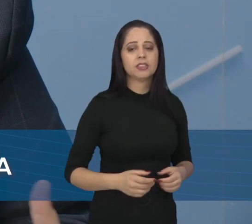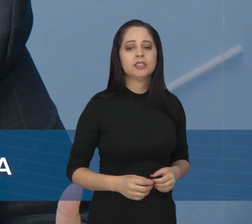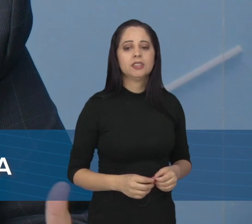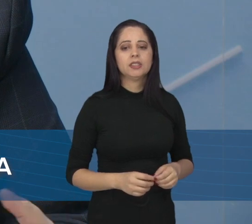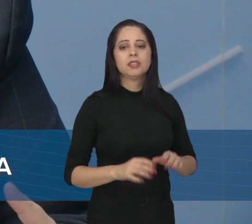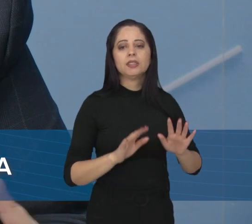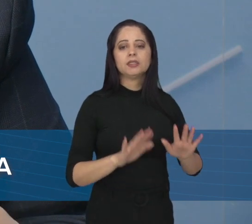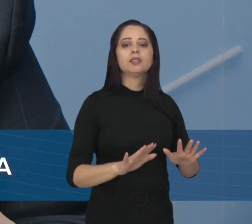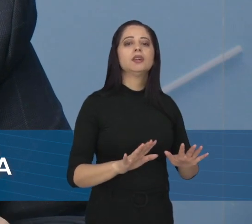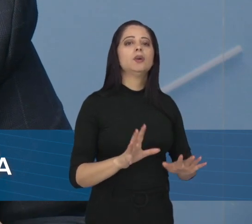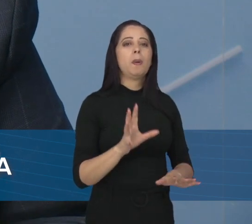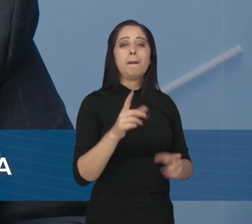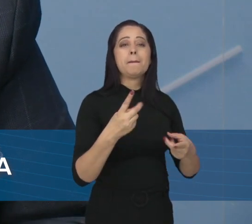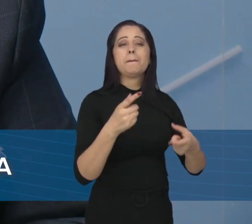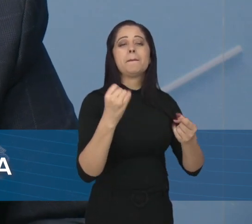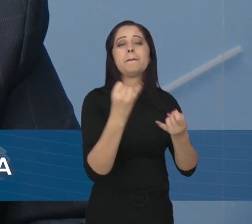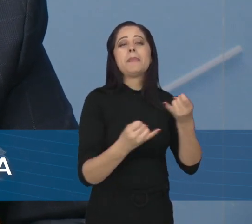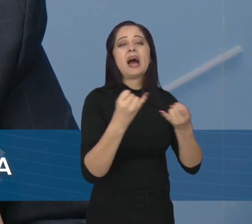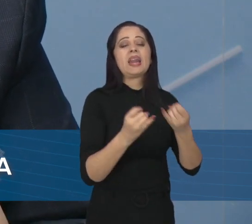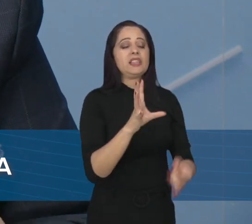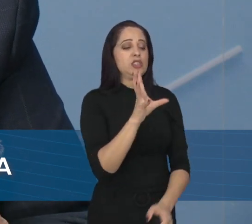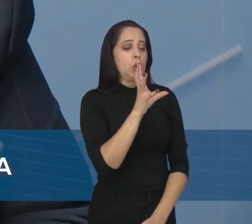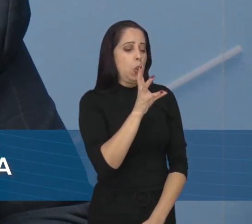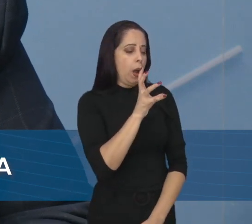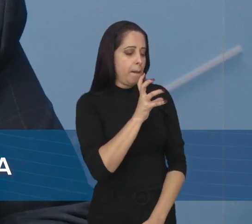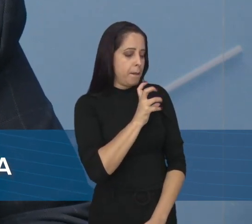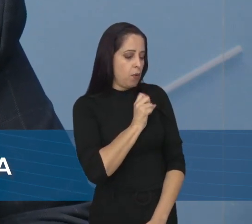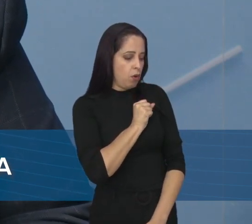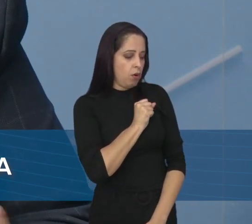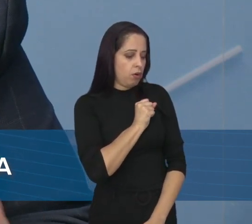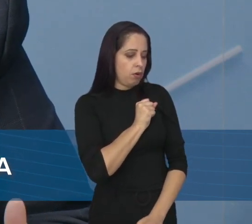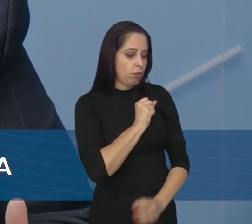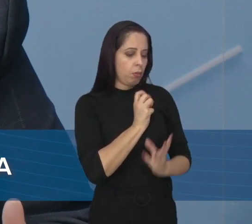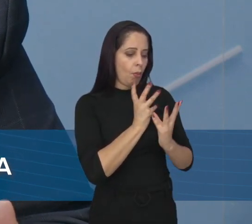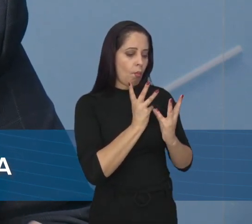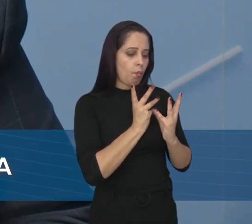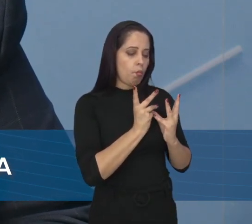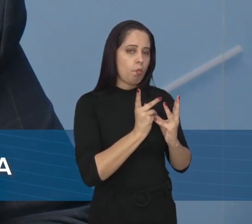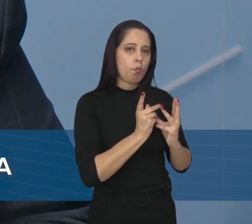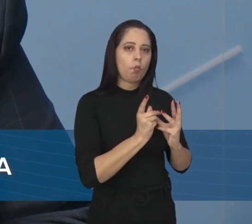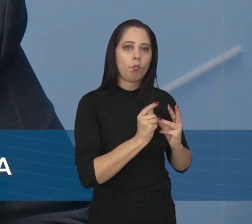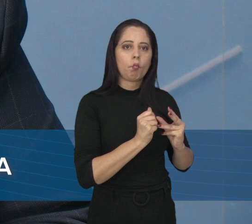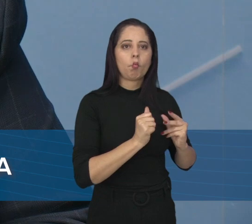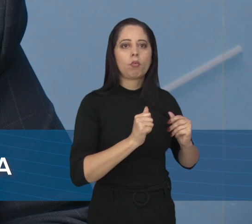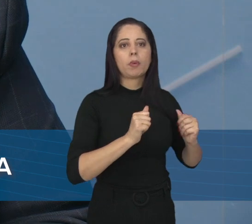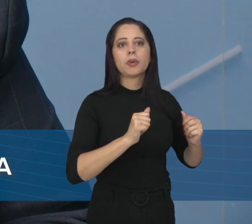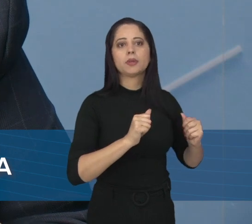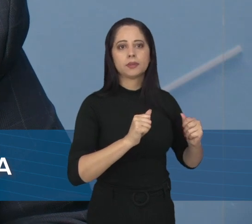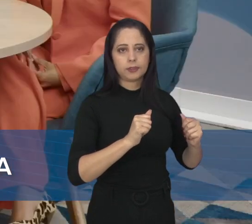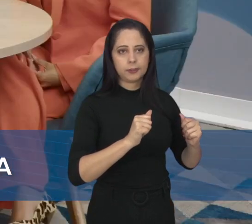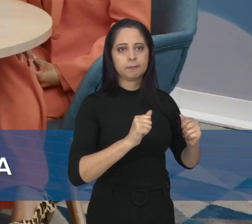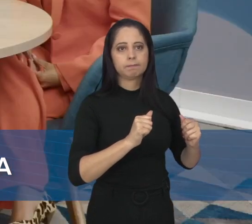amores estão indo embora pelo vão dos dedos. E os relacionamentos também.